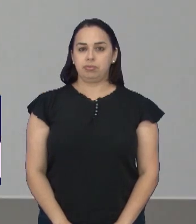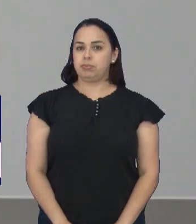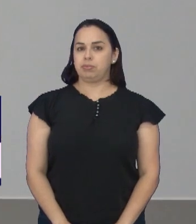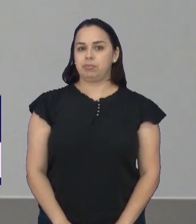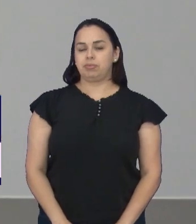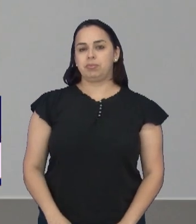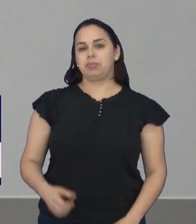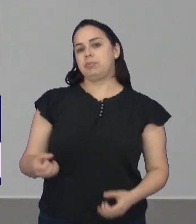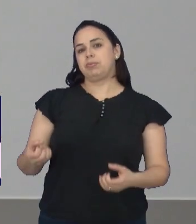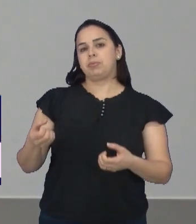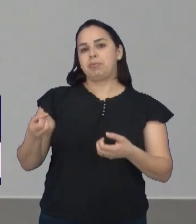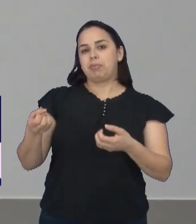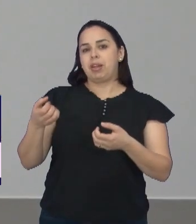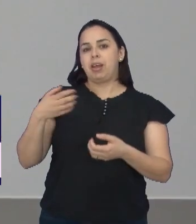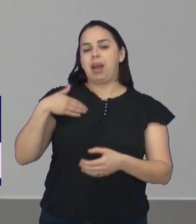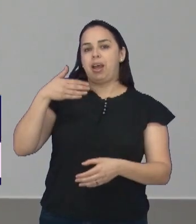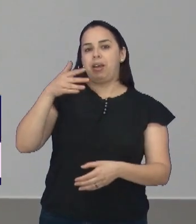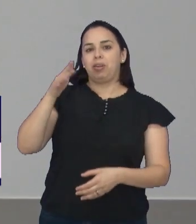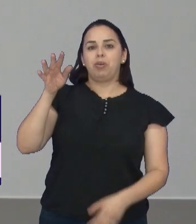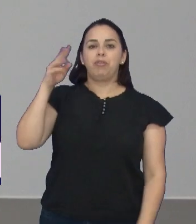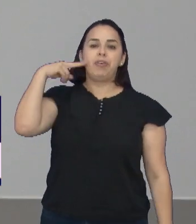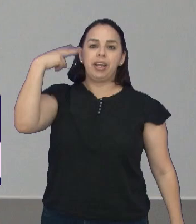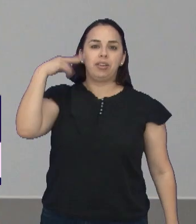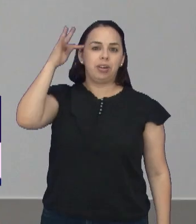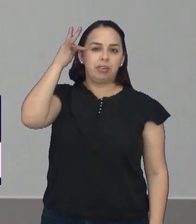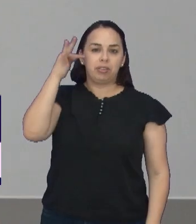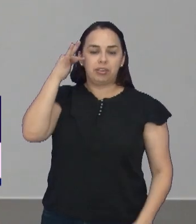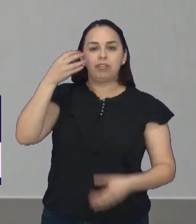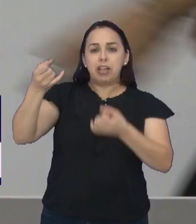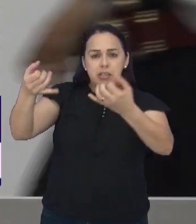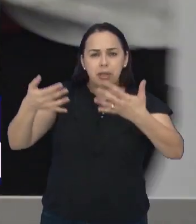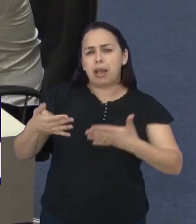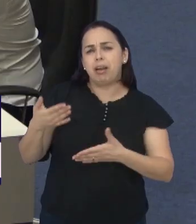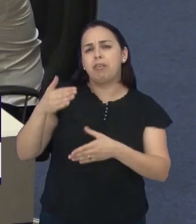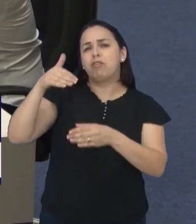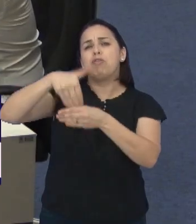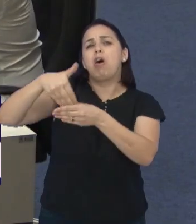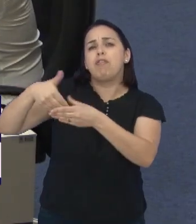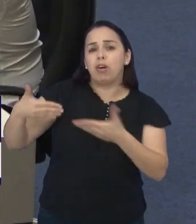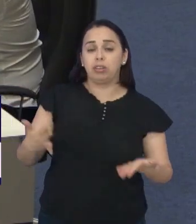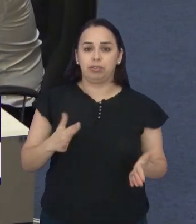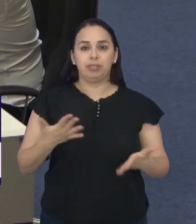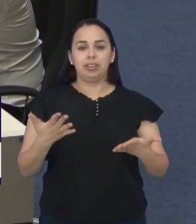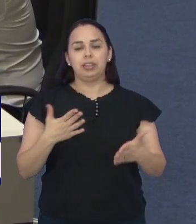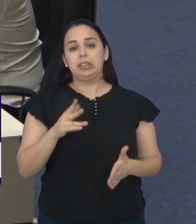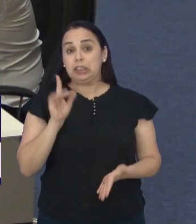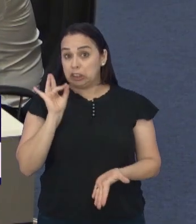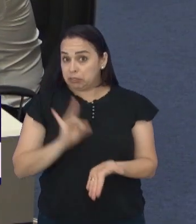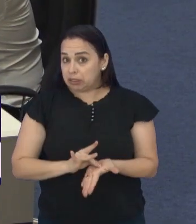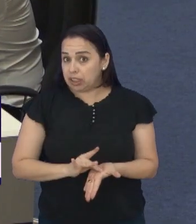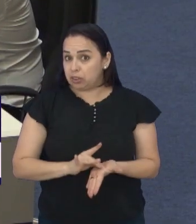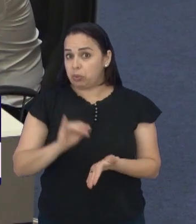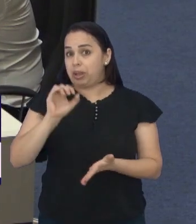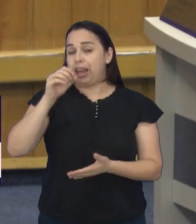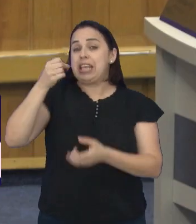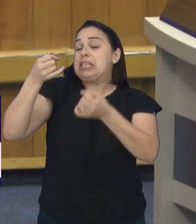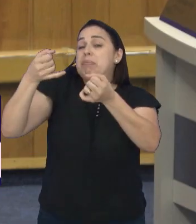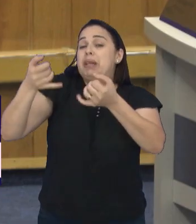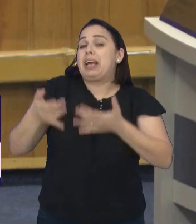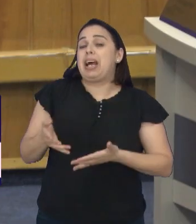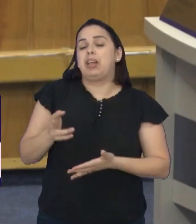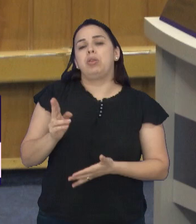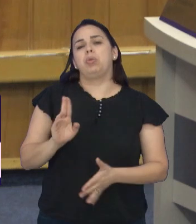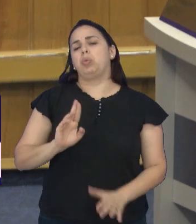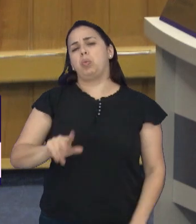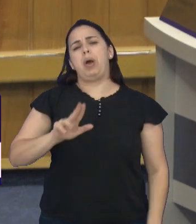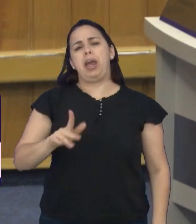Justificativa de votação, vereador Tomás Henrique, por tempo de 1 minuto, vereador. Na verdade, presidente, não é justificativa de votação. Queria pedir 1